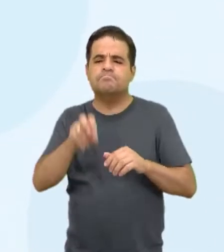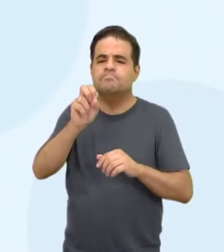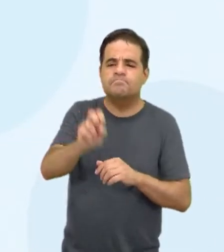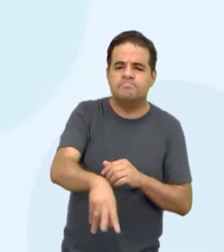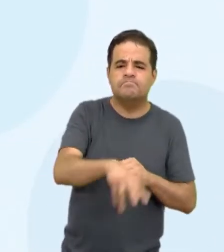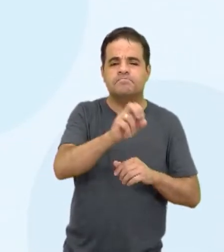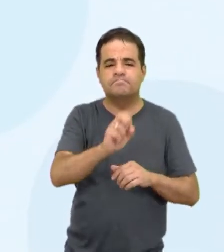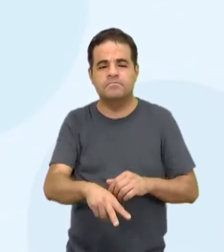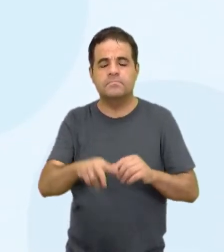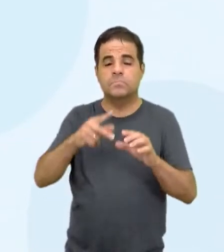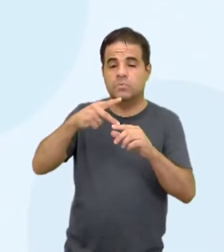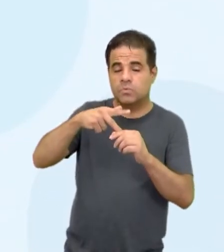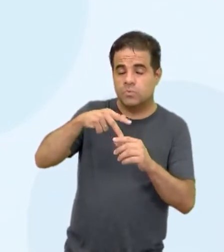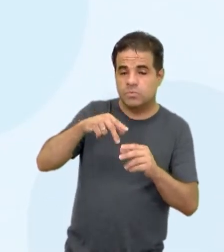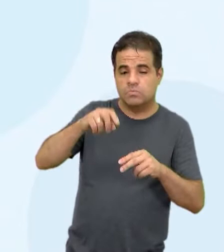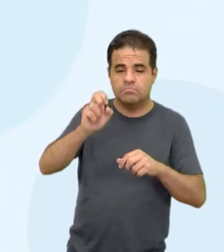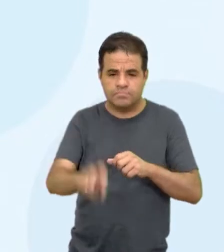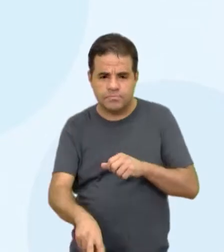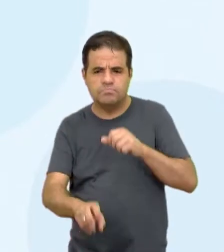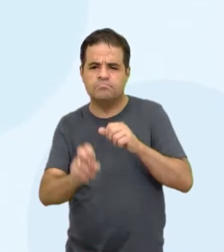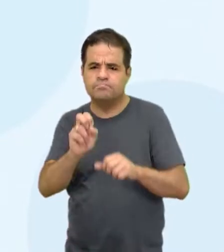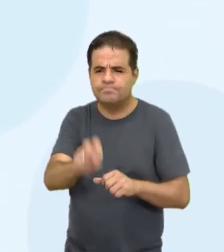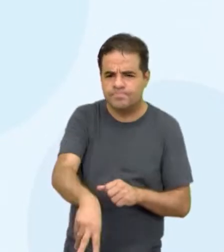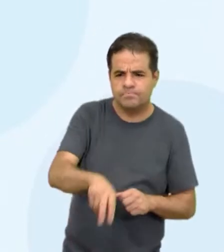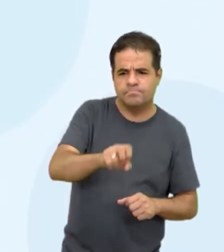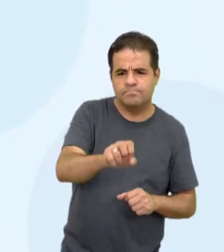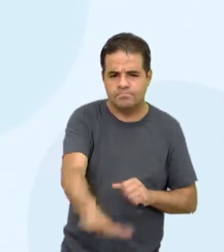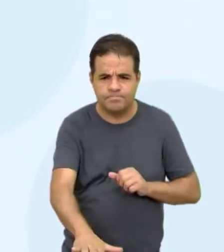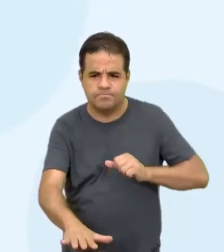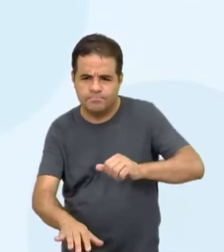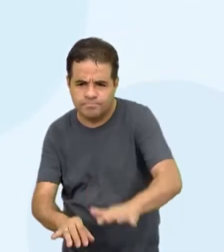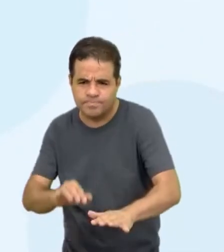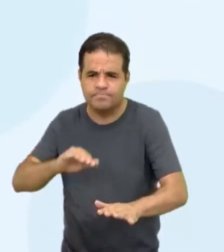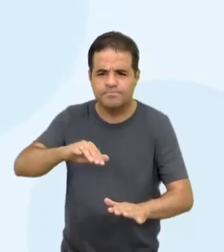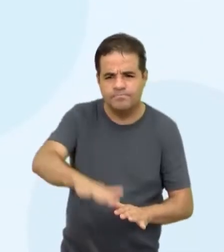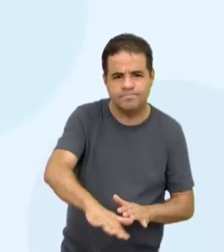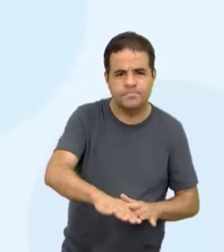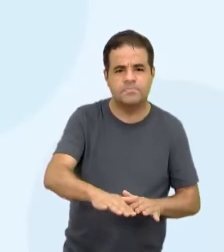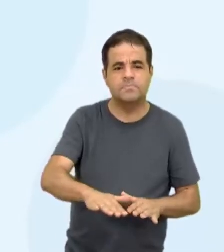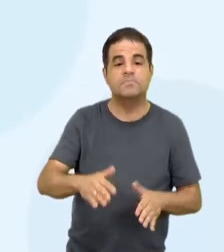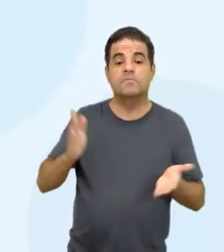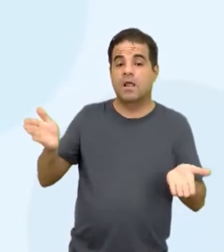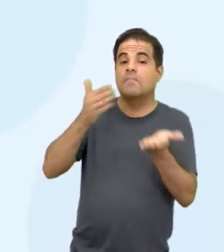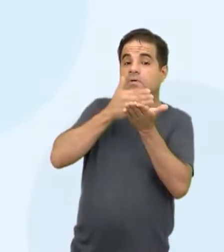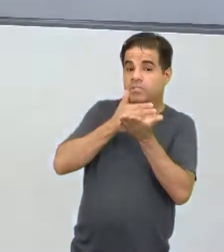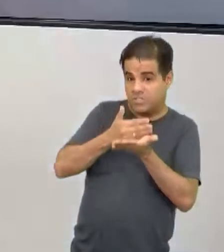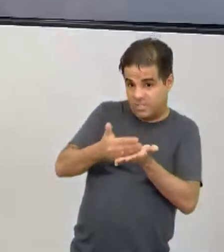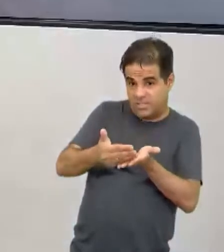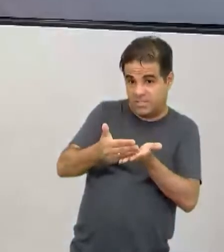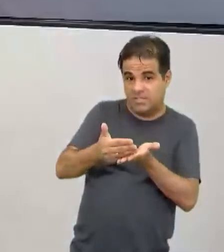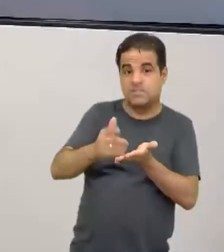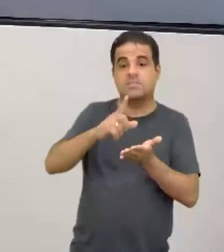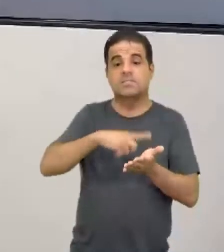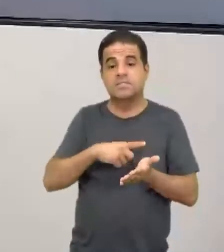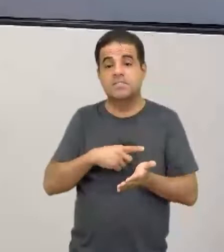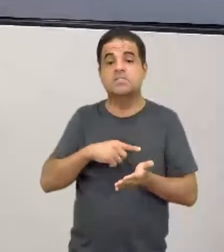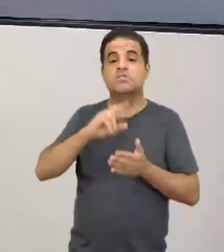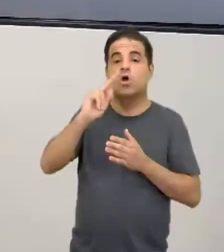sobre duas pernas, né, ou sobre duas patas, no caso. E aí, a partir daí, a gente tem